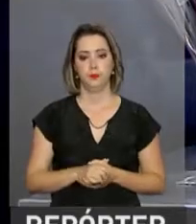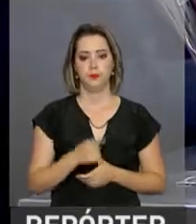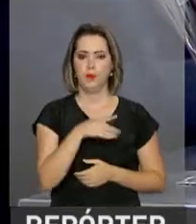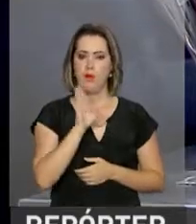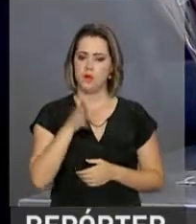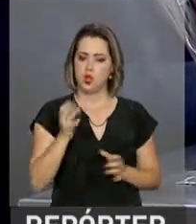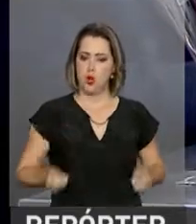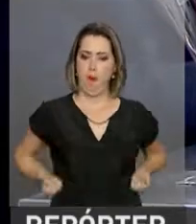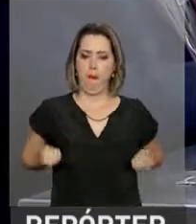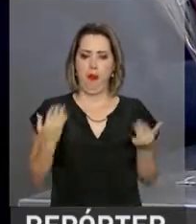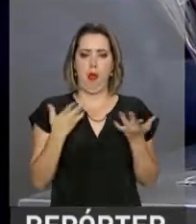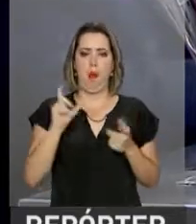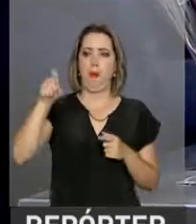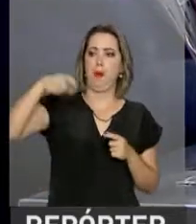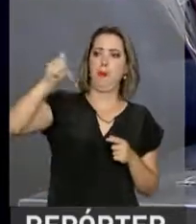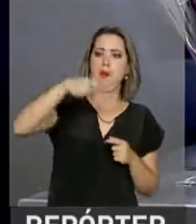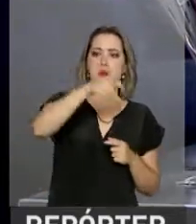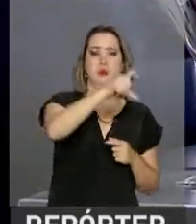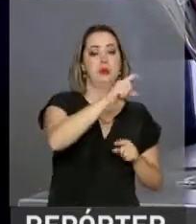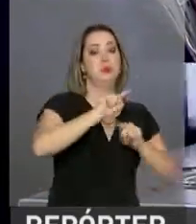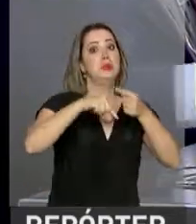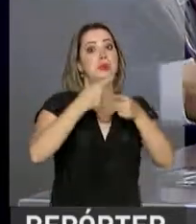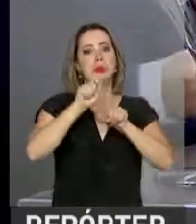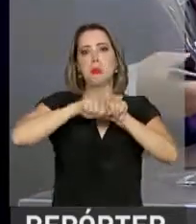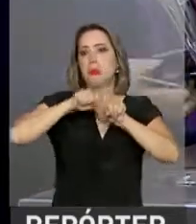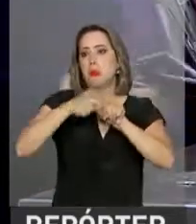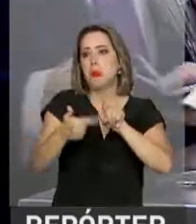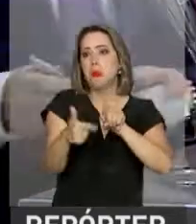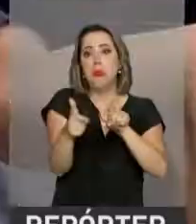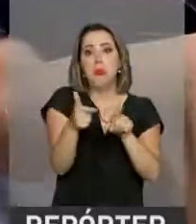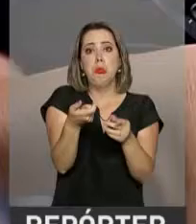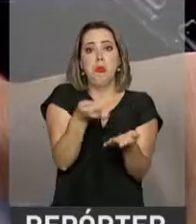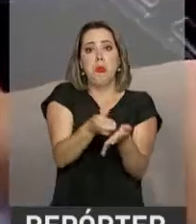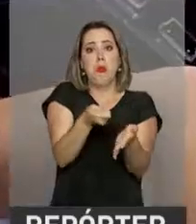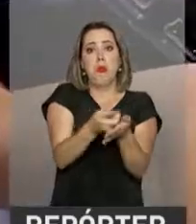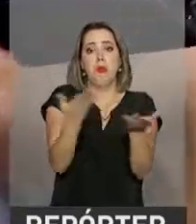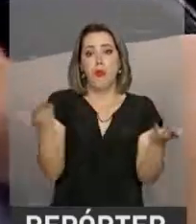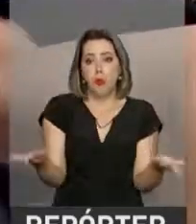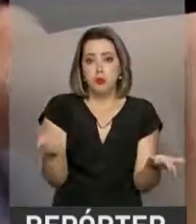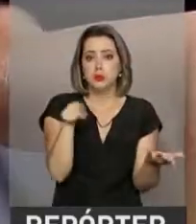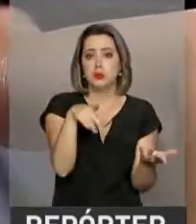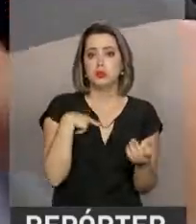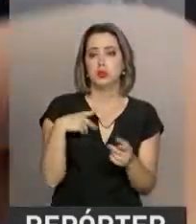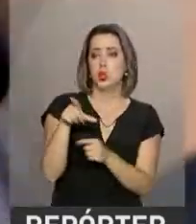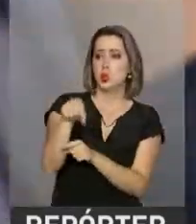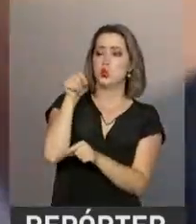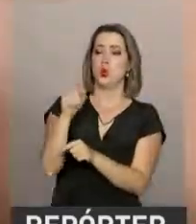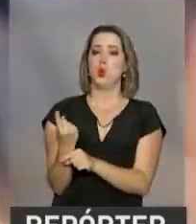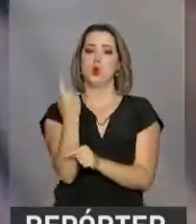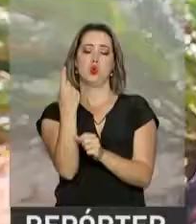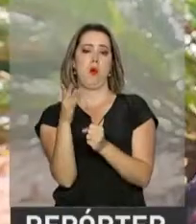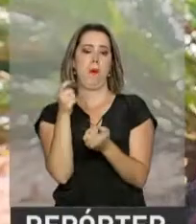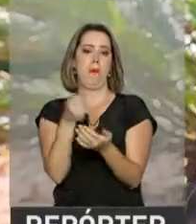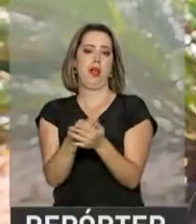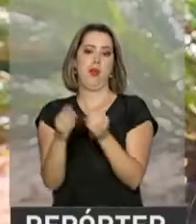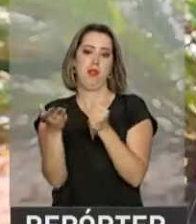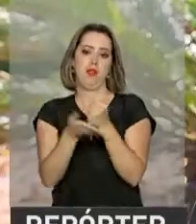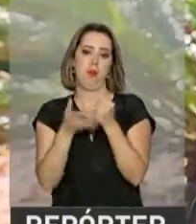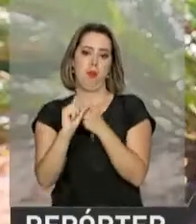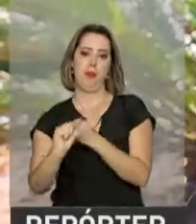Você já gastou demais no cartão de crédito e no final do mês não teve dinheiro para pagar a fatura integral e optou por fazer só o pagamento mínimo?